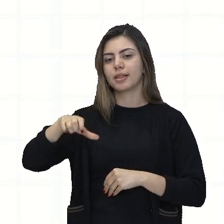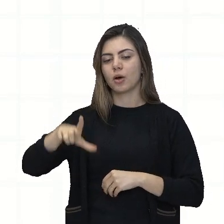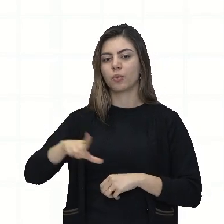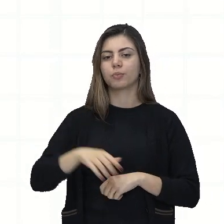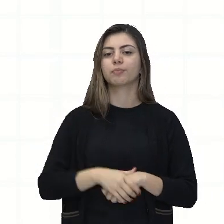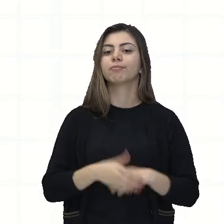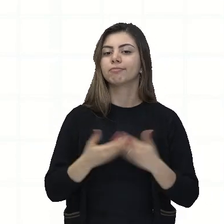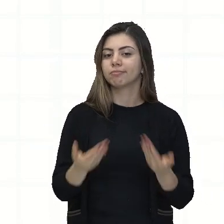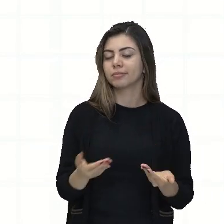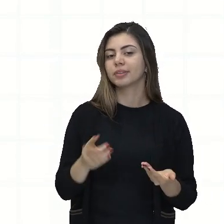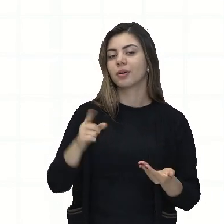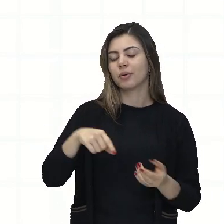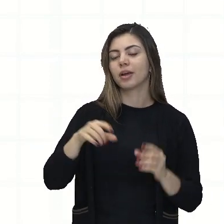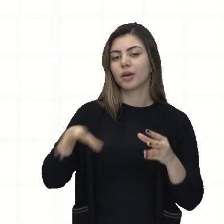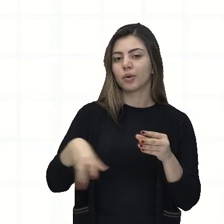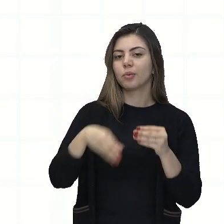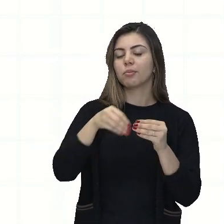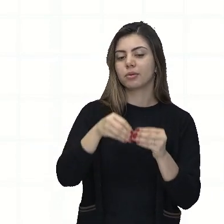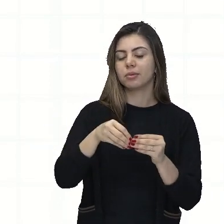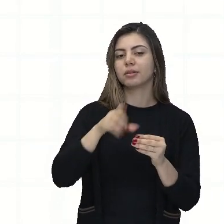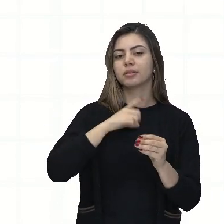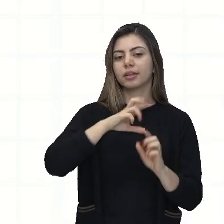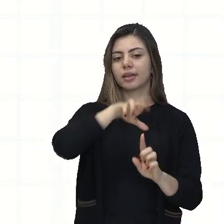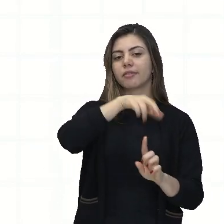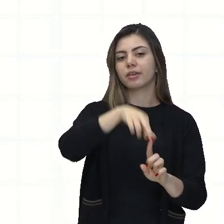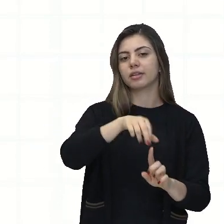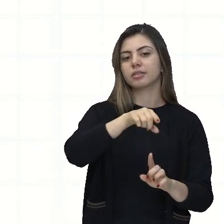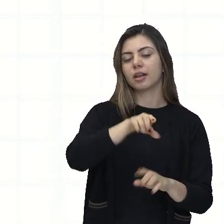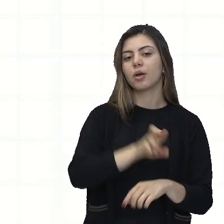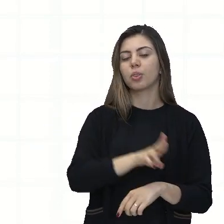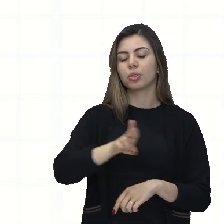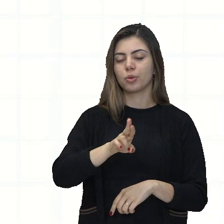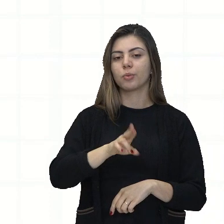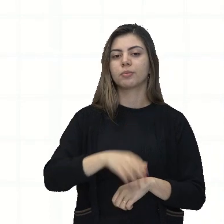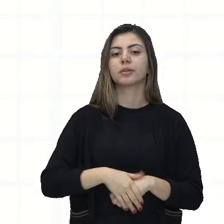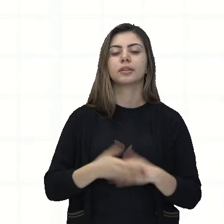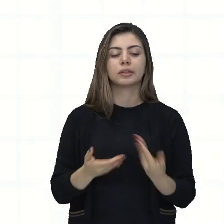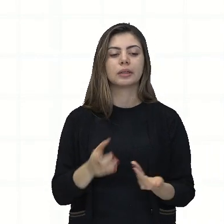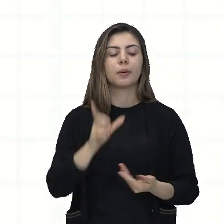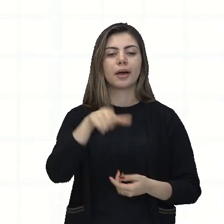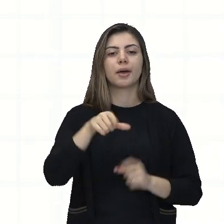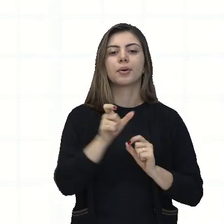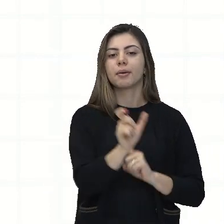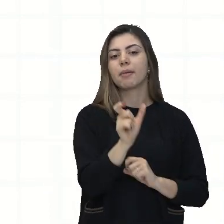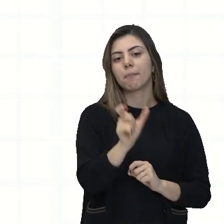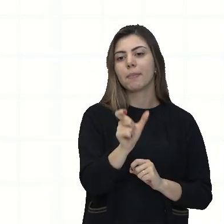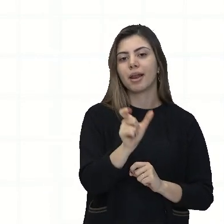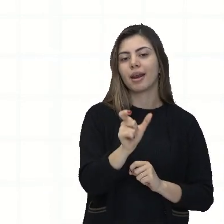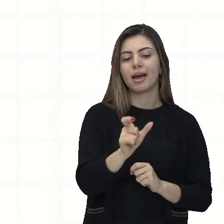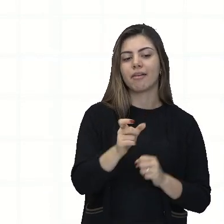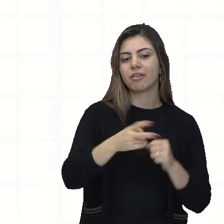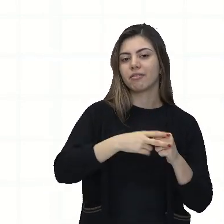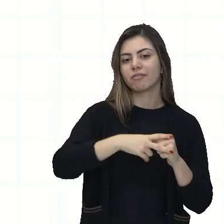assim que vai funcionar o complemento nominal, complementando o sentido de uma palavra que não é o